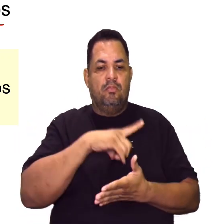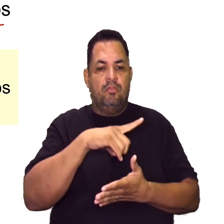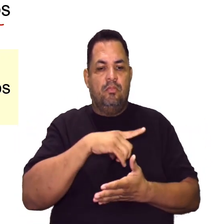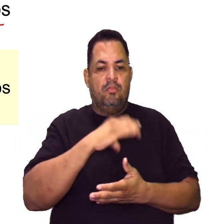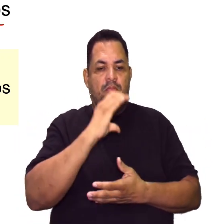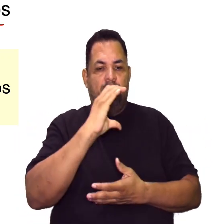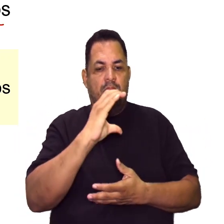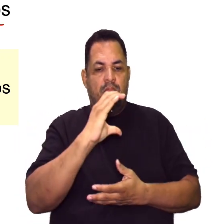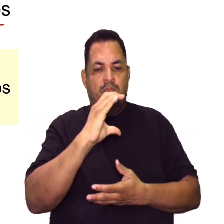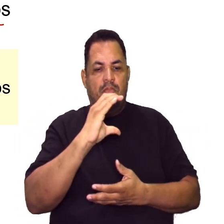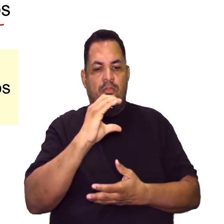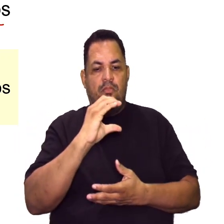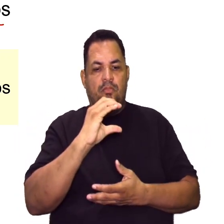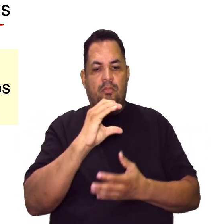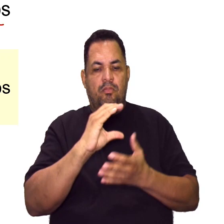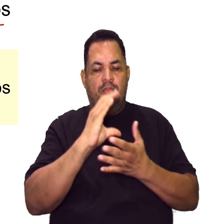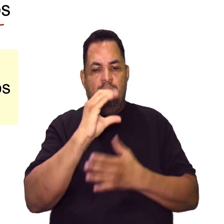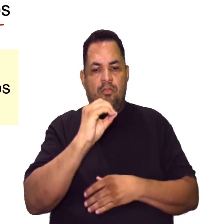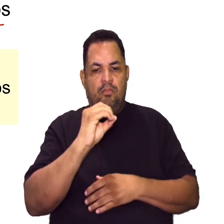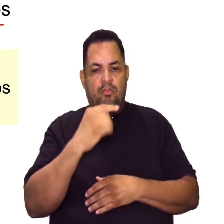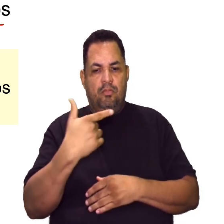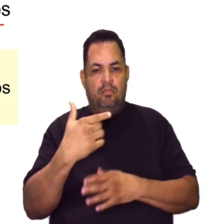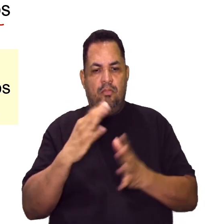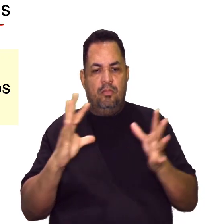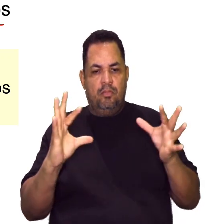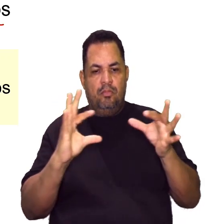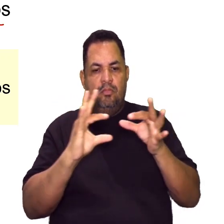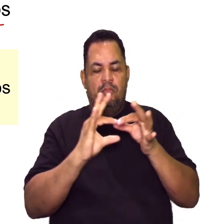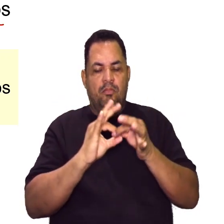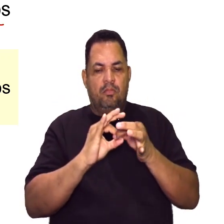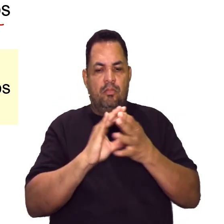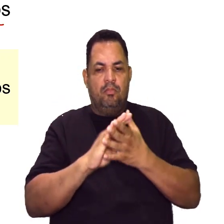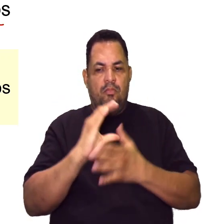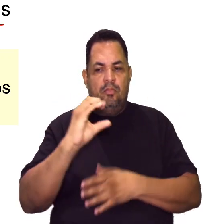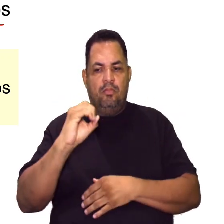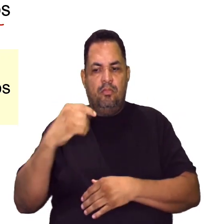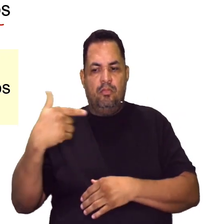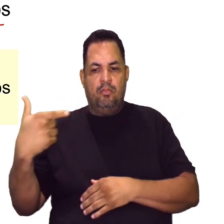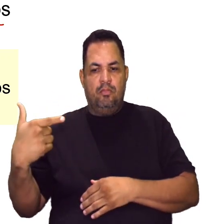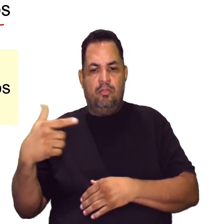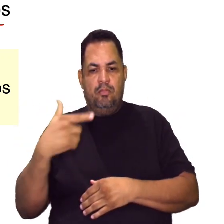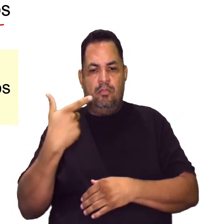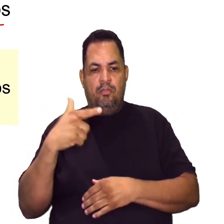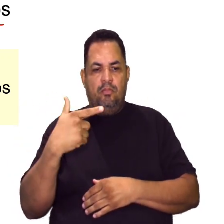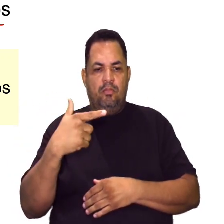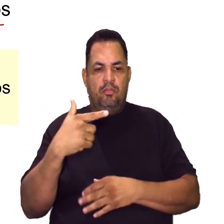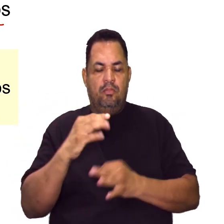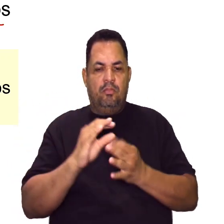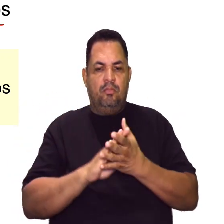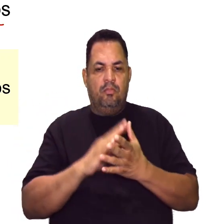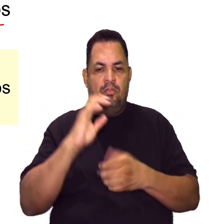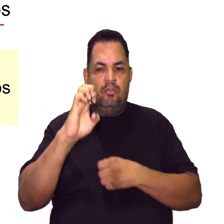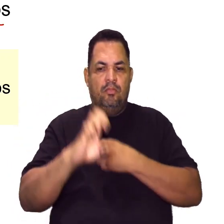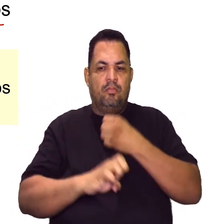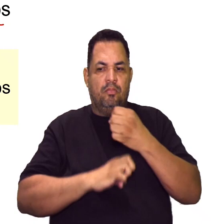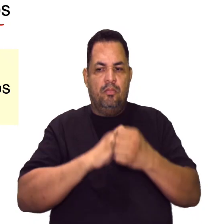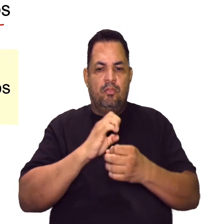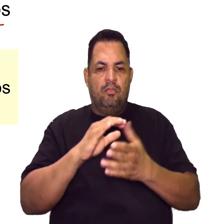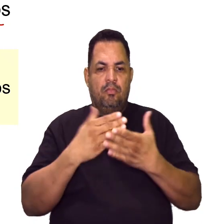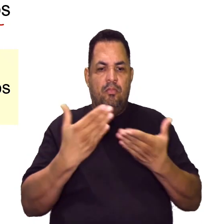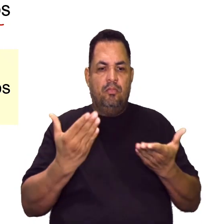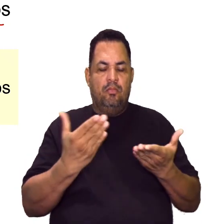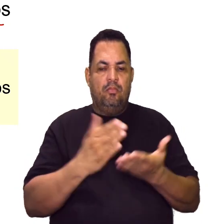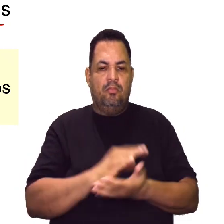o carbono ligado a um oxigênio e a outro oxigênio. Não existe elétrons que não